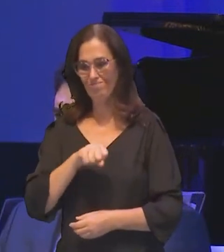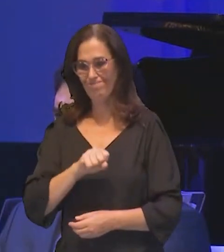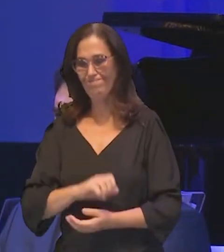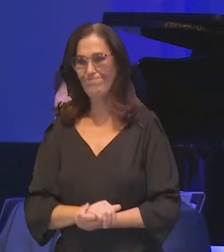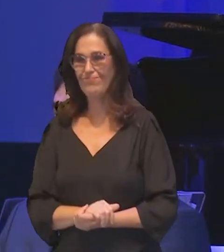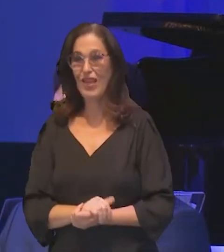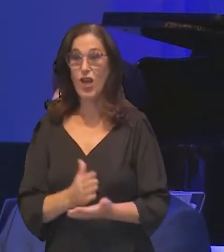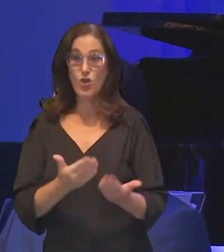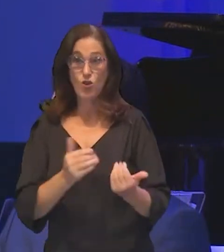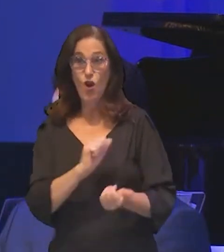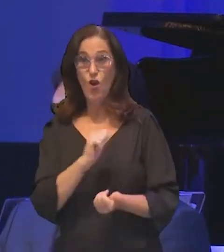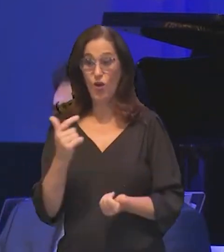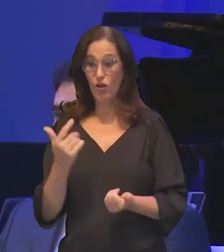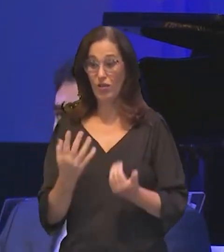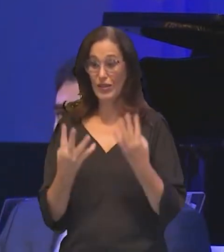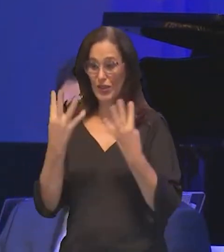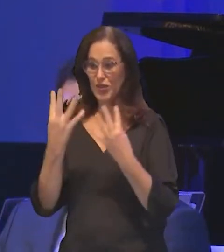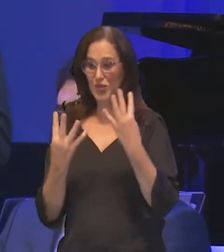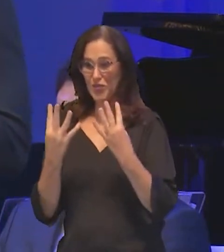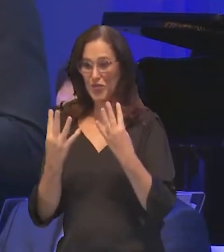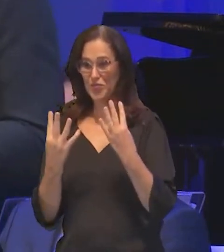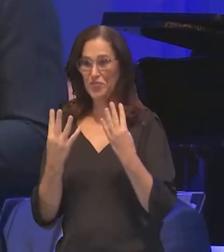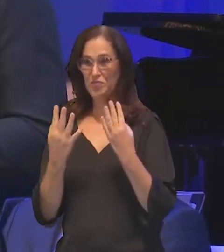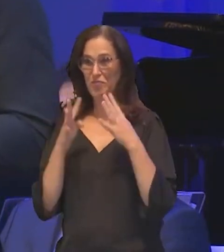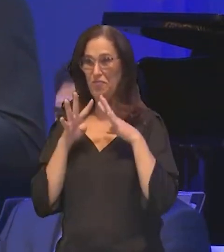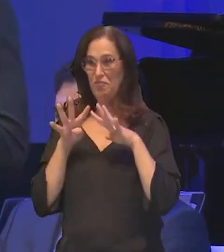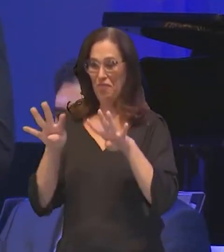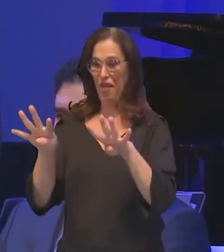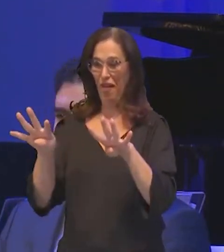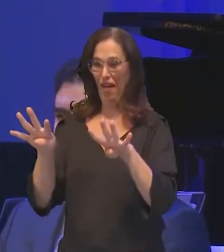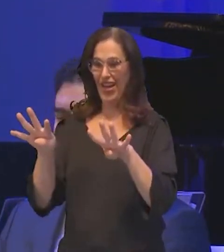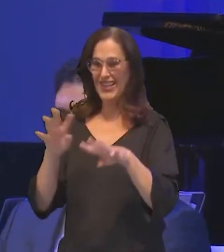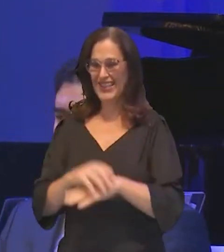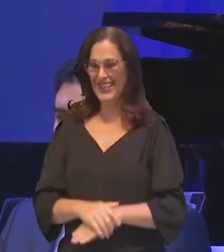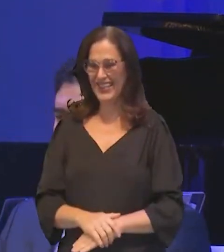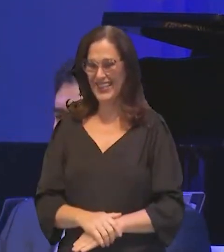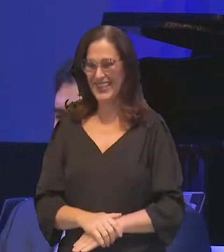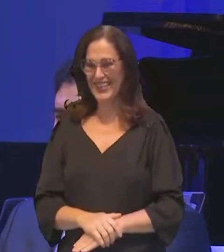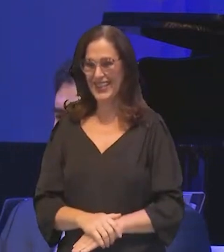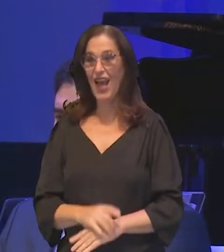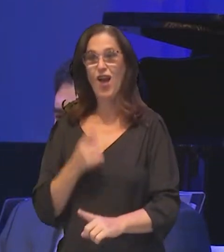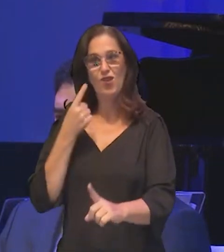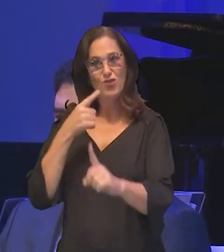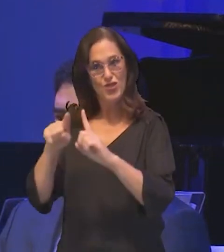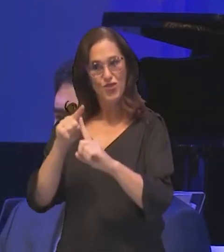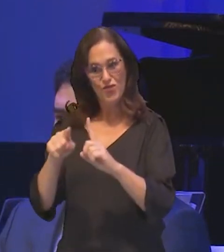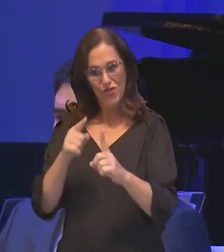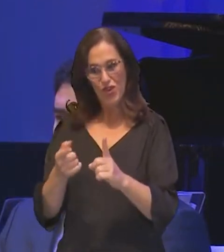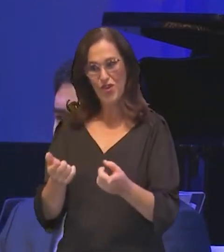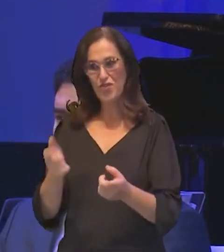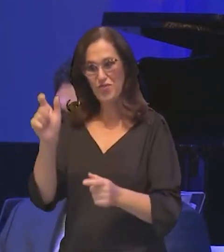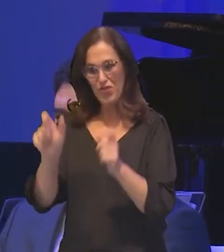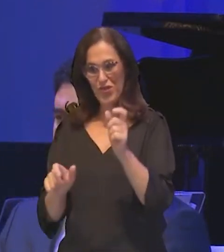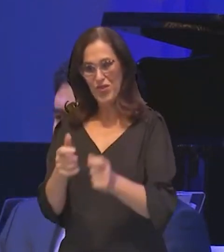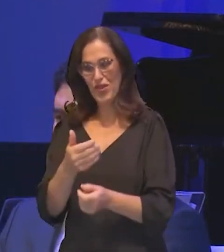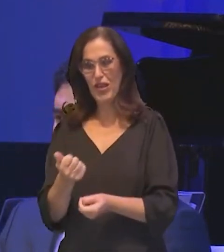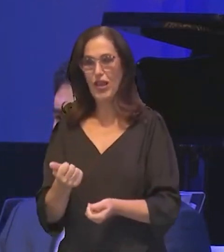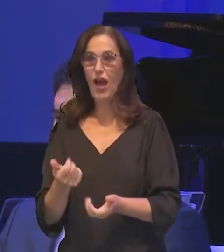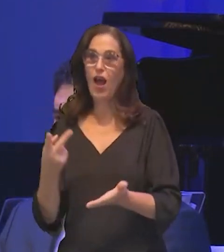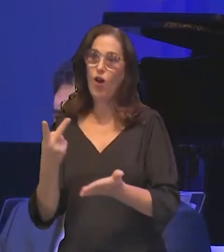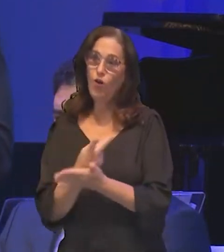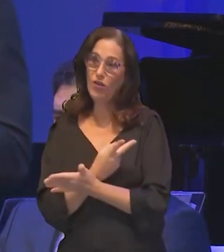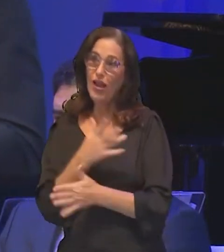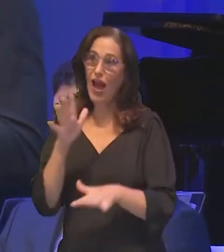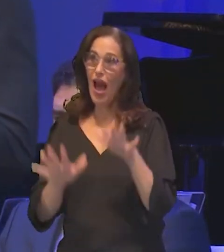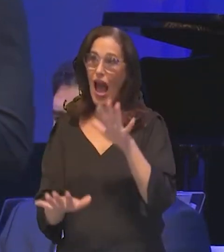Os jovens e adolescentes estão aqui no coro, de frente para todo mundo da nave. E existe um desafio para vocês, porque acontece que